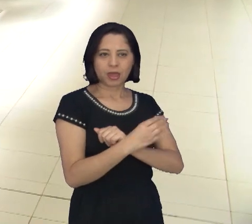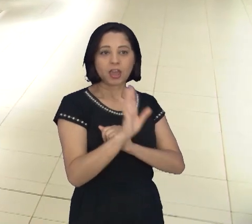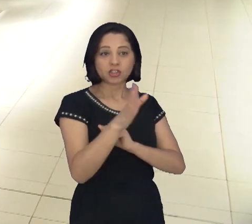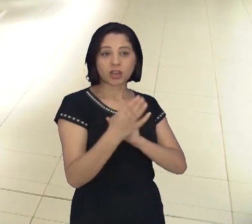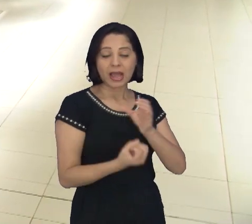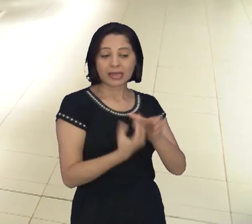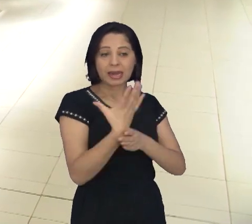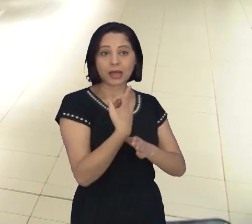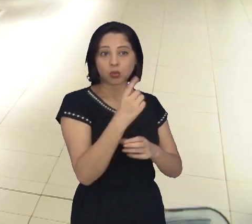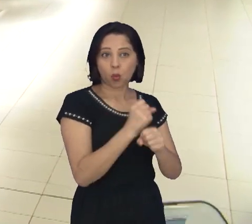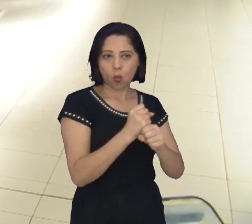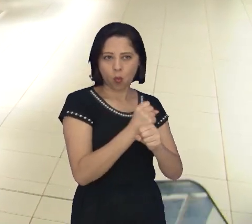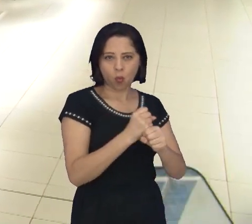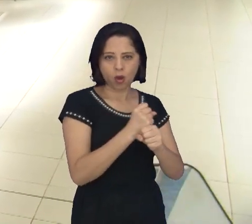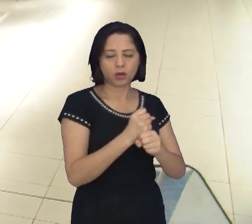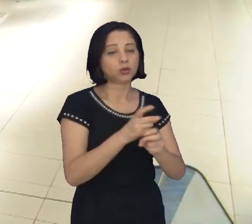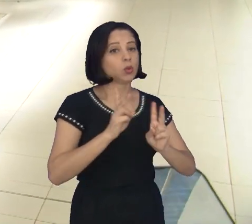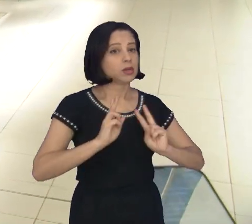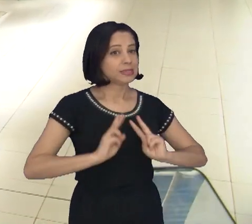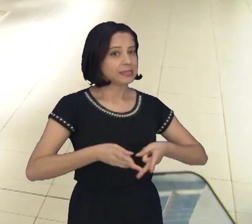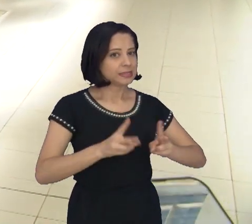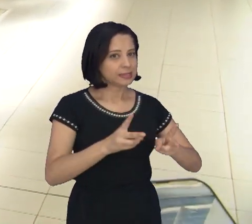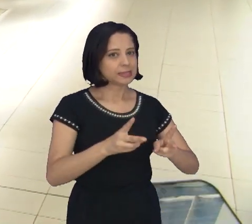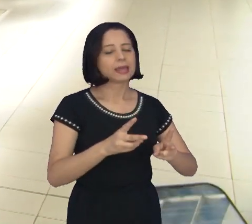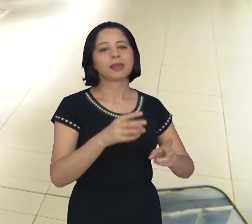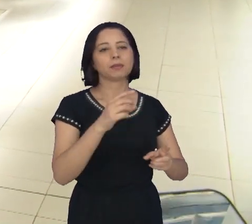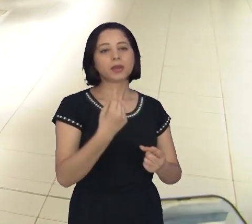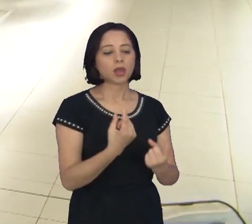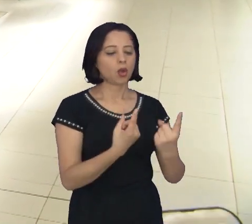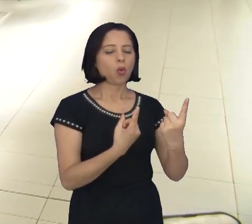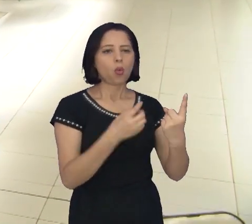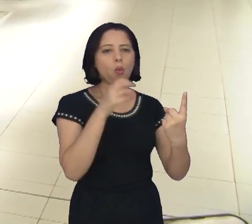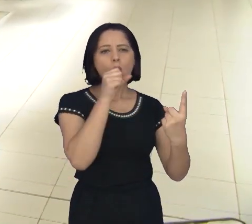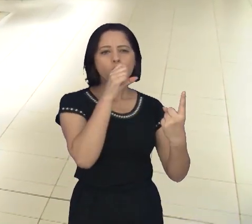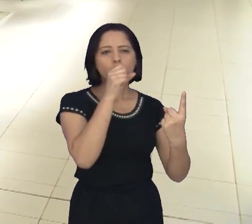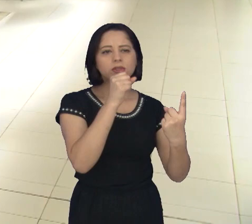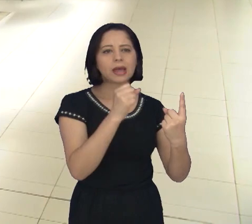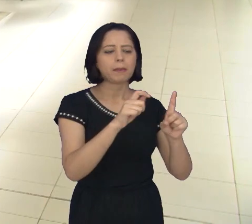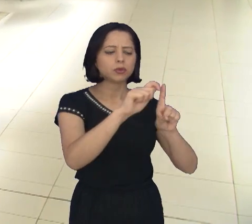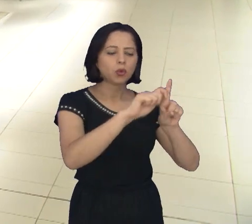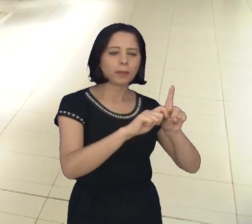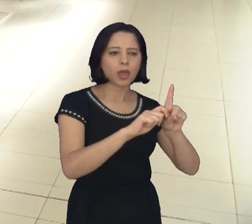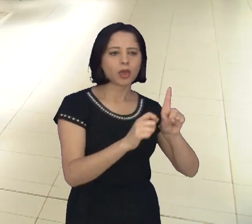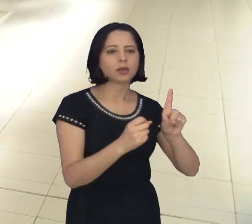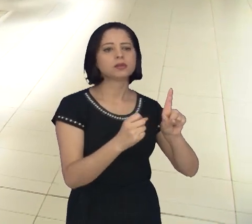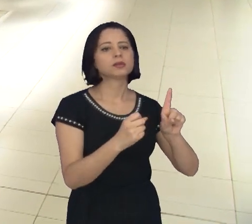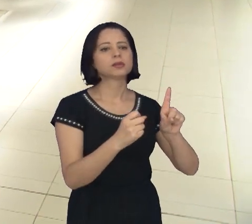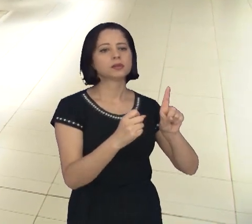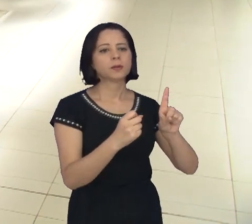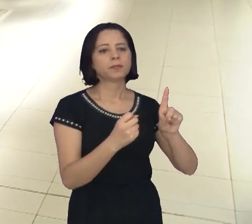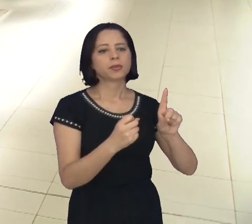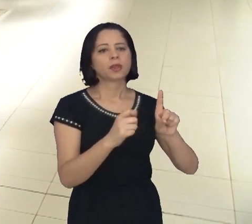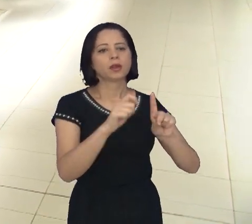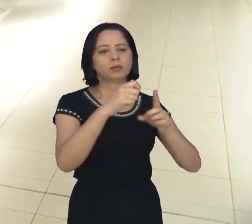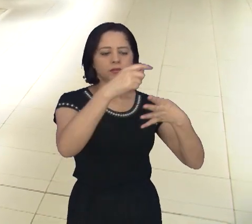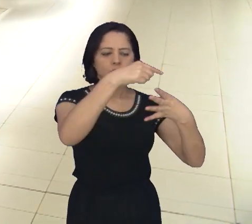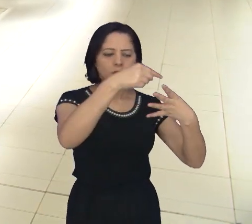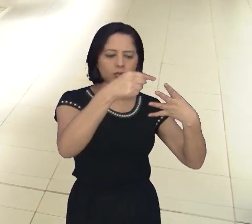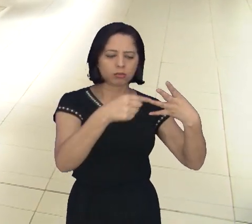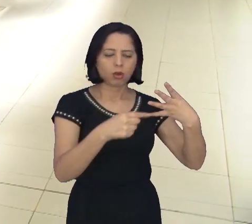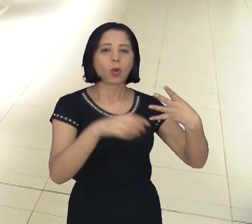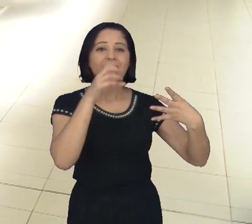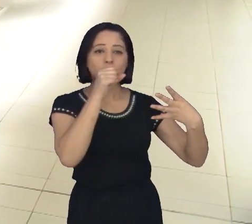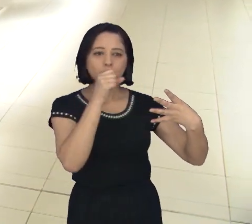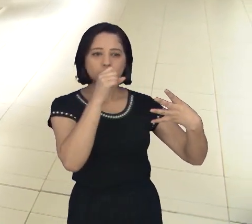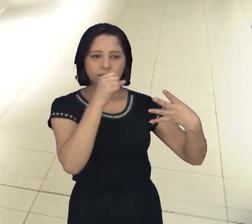ano. Ele acontece sempre um sábado por mês, geralmente no segundo sábado do mês. Acontece o ano